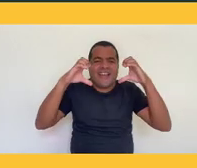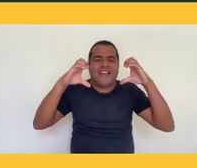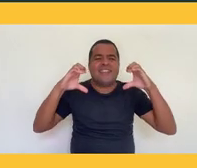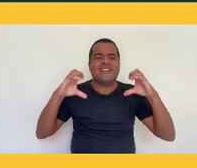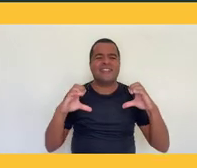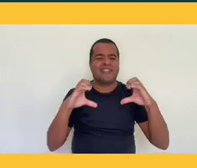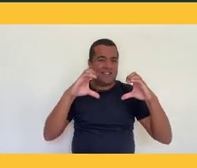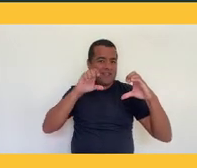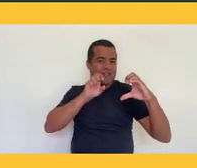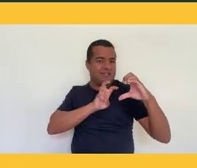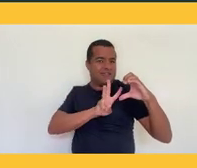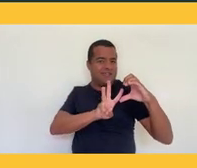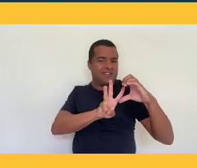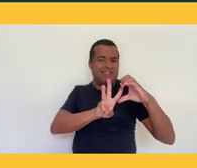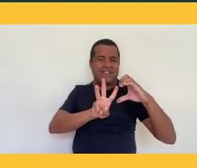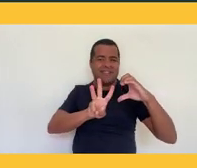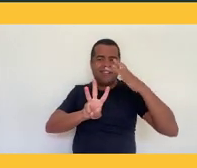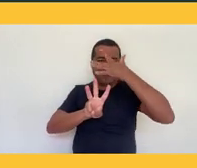amor. Cabe em três vidas